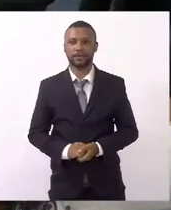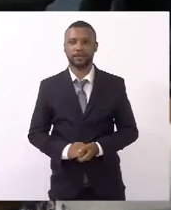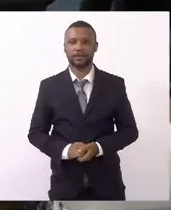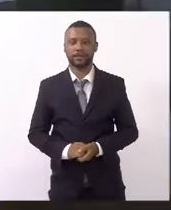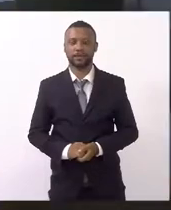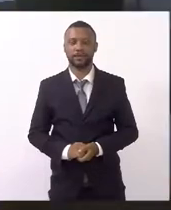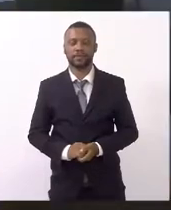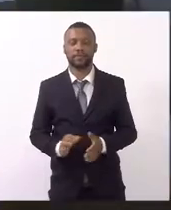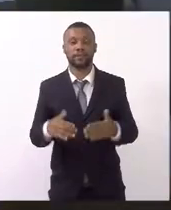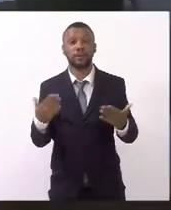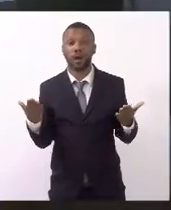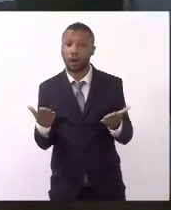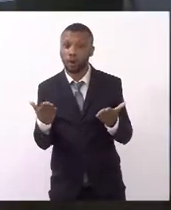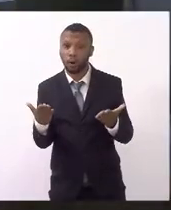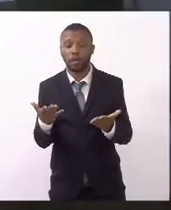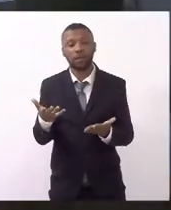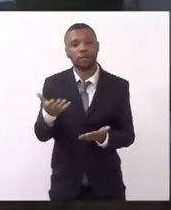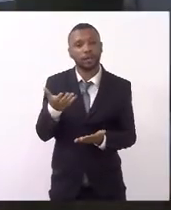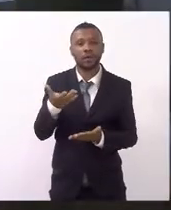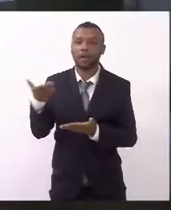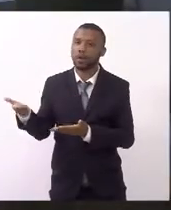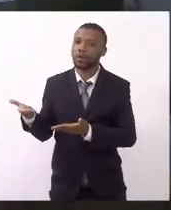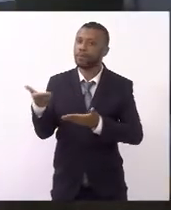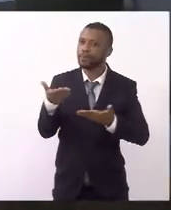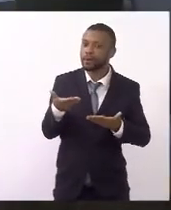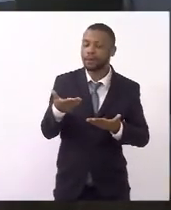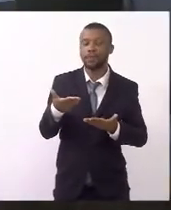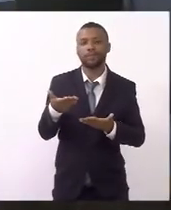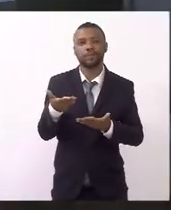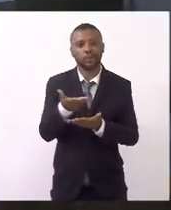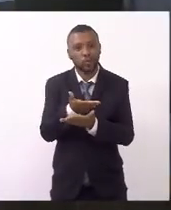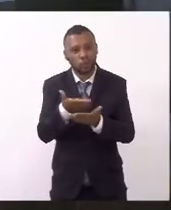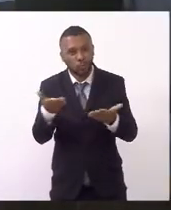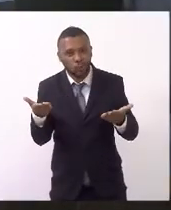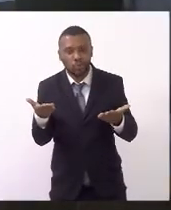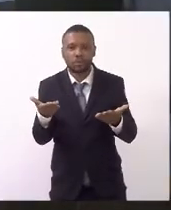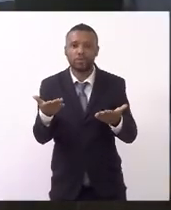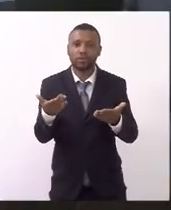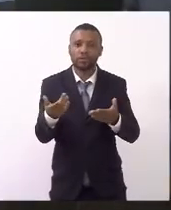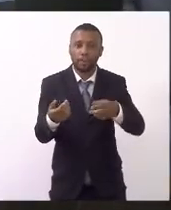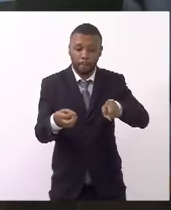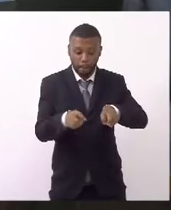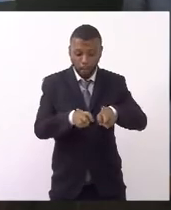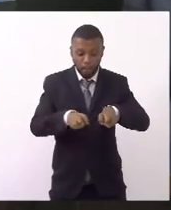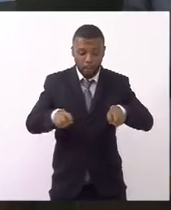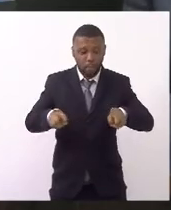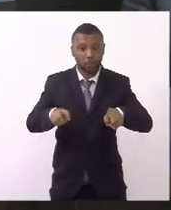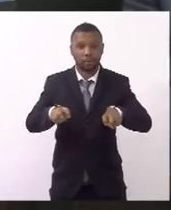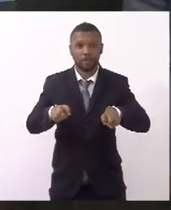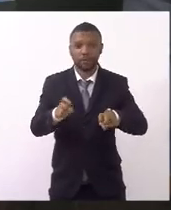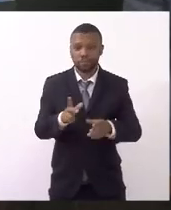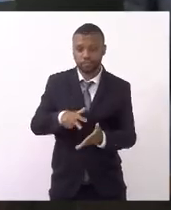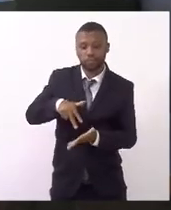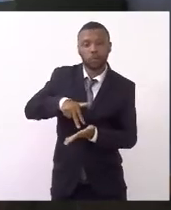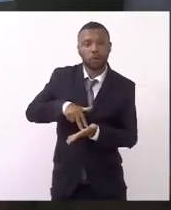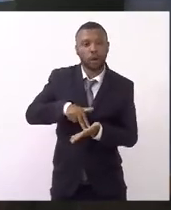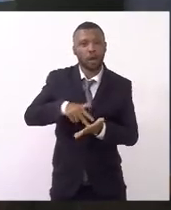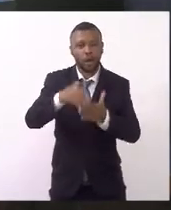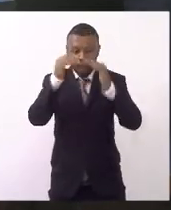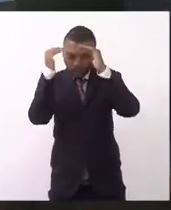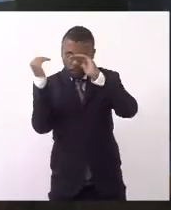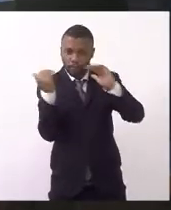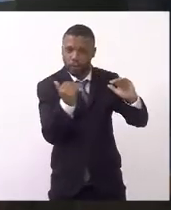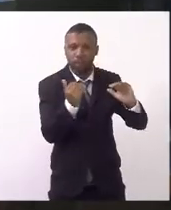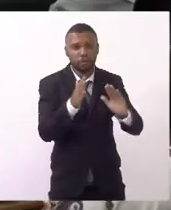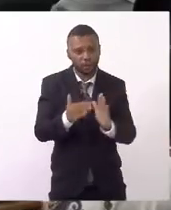é bom gostaria agora de convidar a todos a todos que se coloca em posição de respeito para ouvirmos o hino